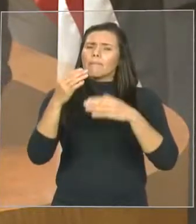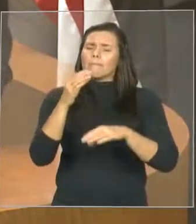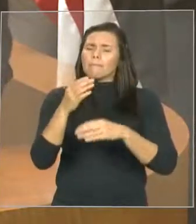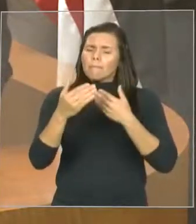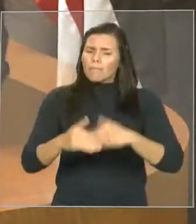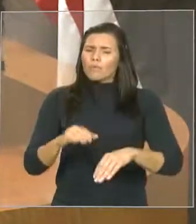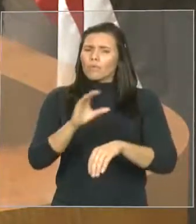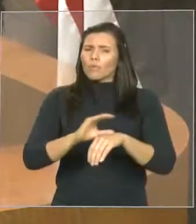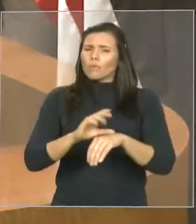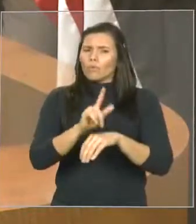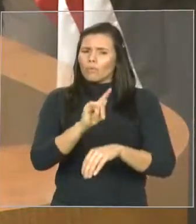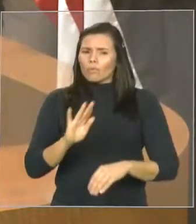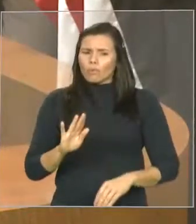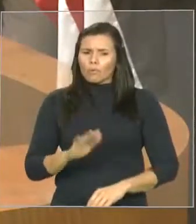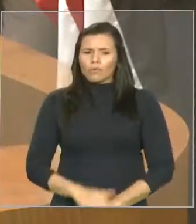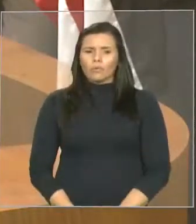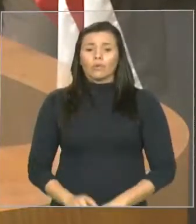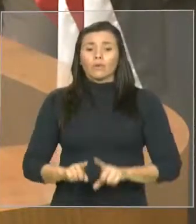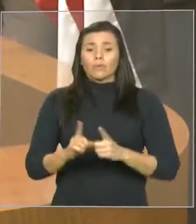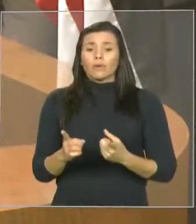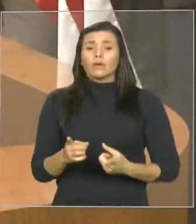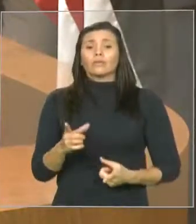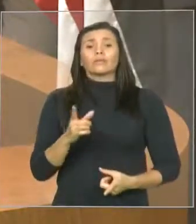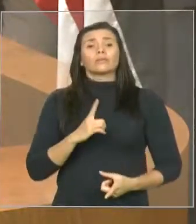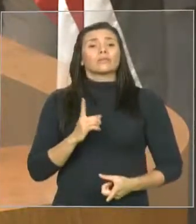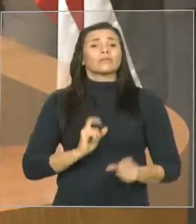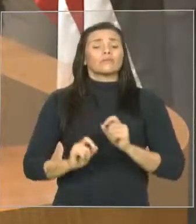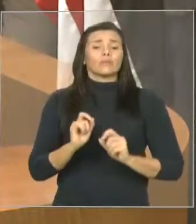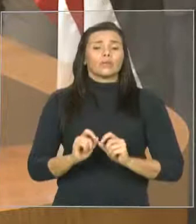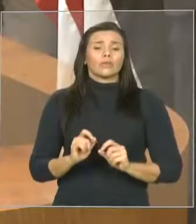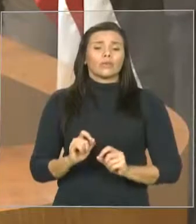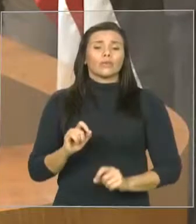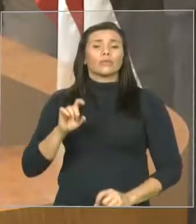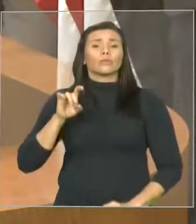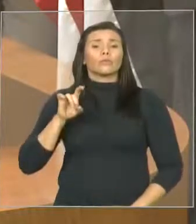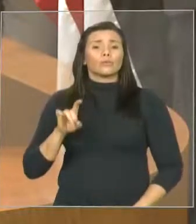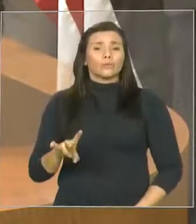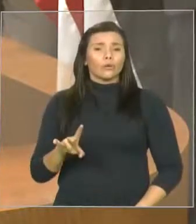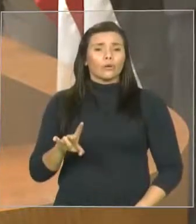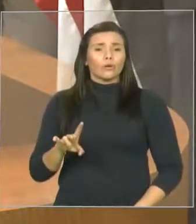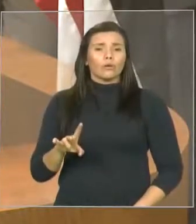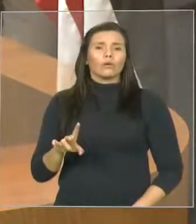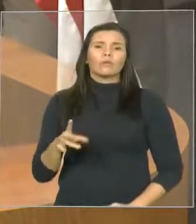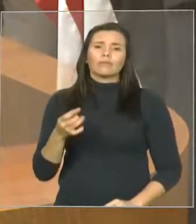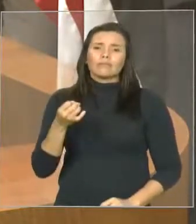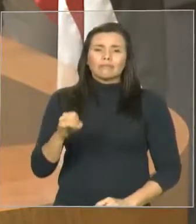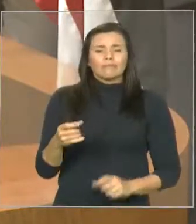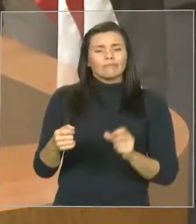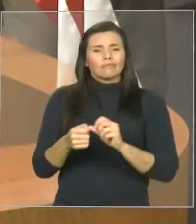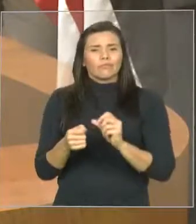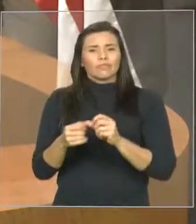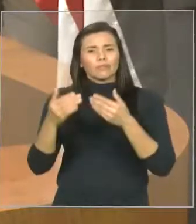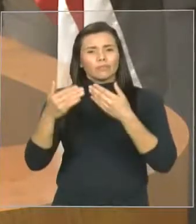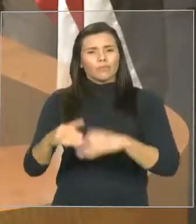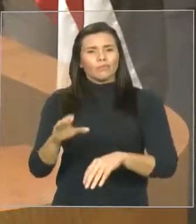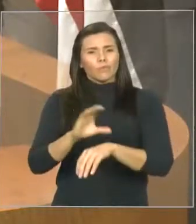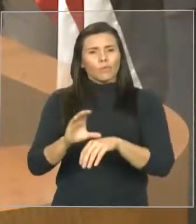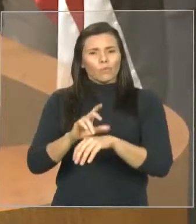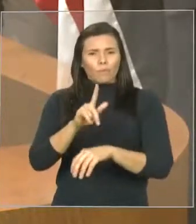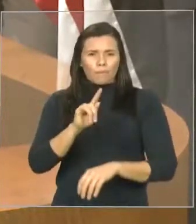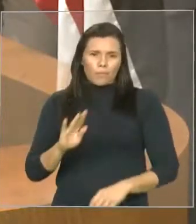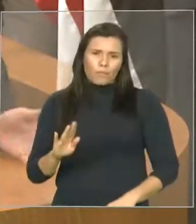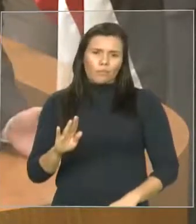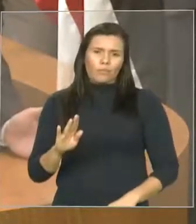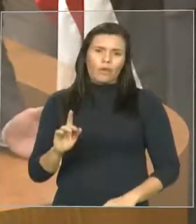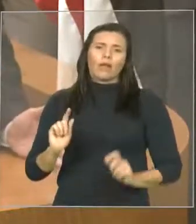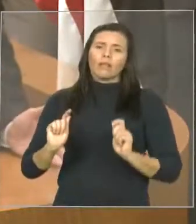que aquelas pessoas só poderiam ingressar na EMAP através de concurso público. É o que está na Constituição. E aí a pergunta,